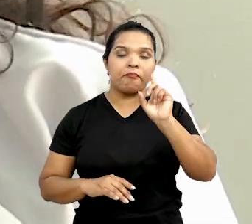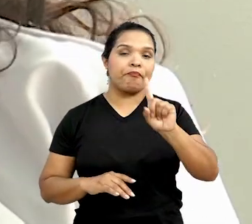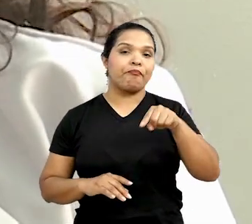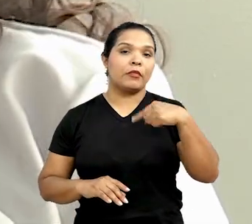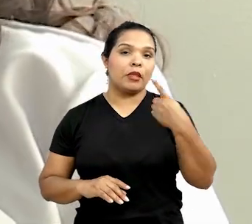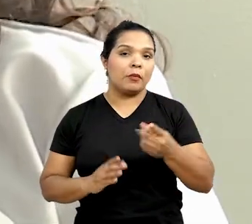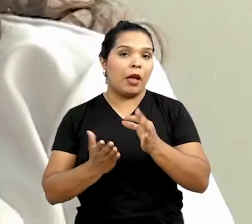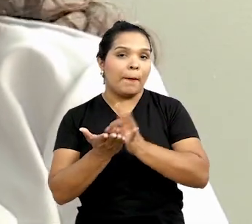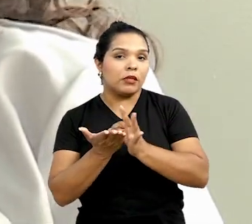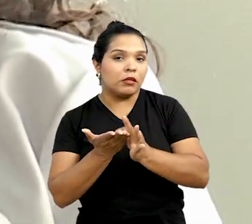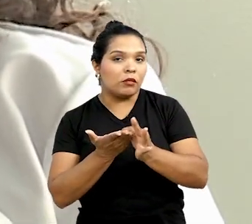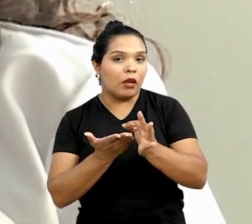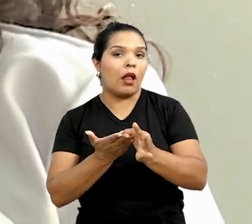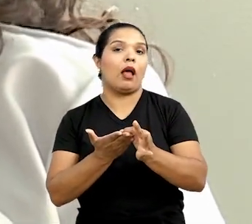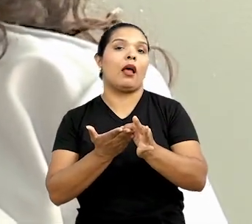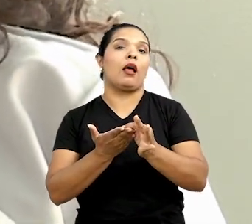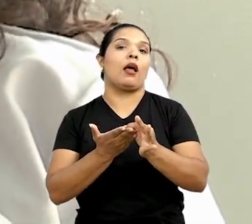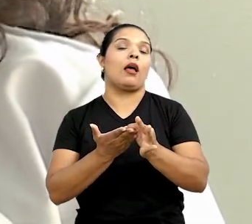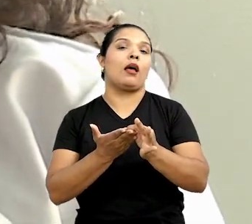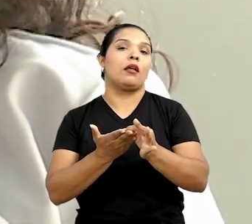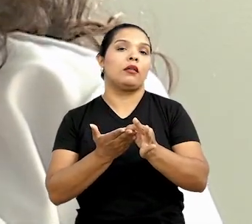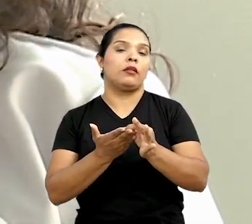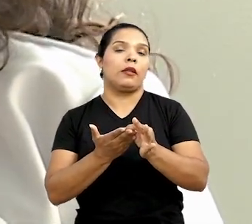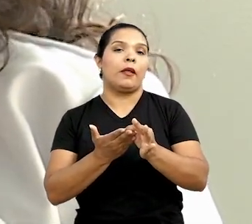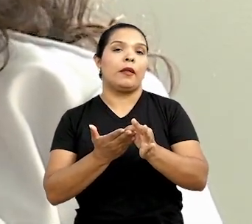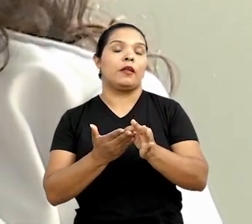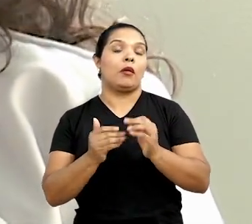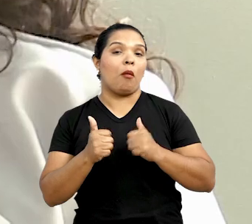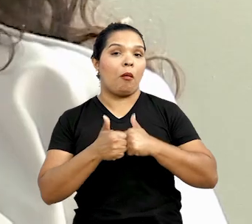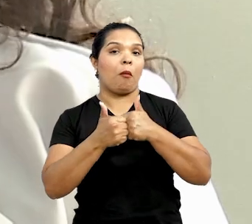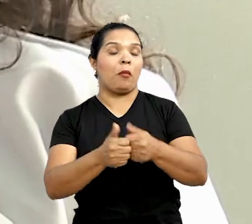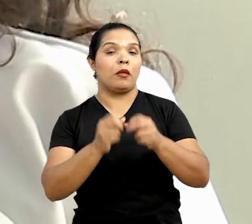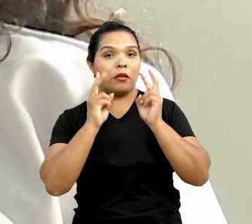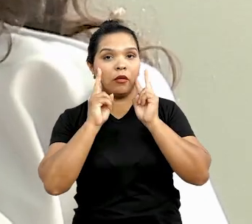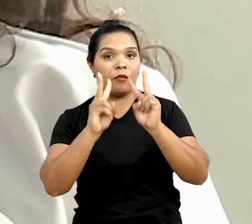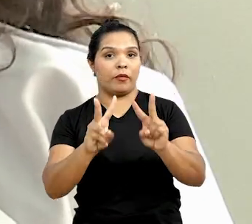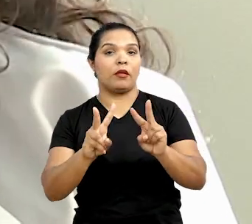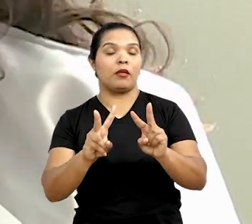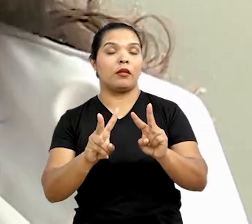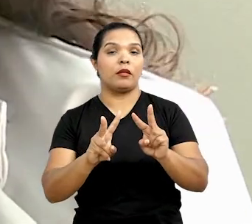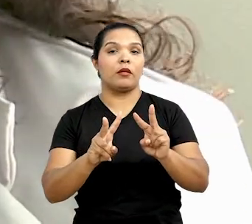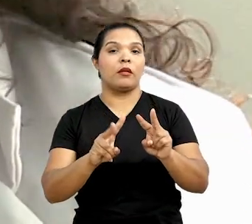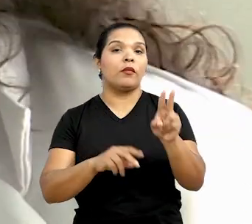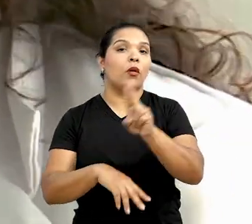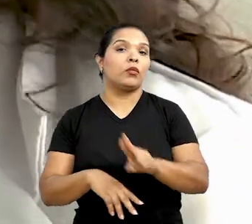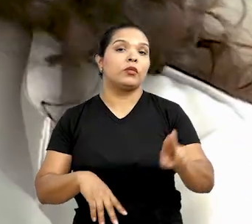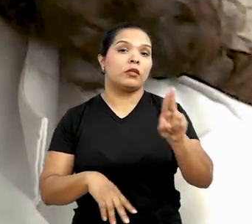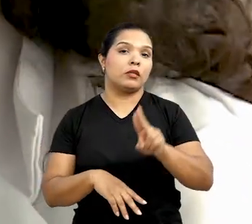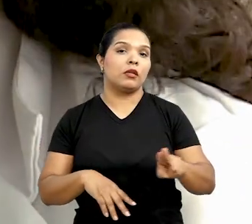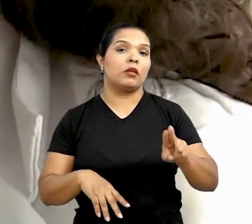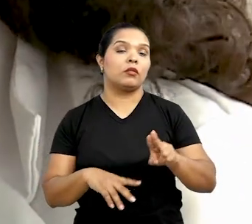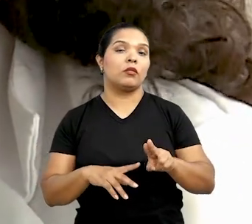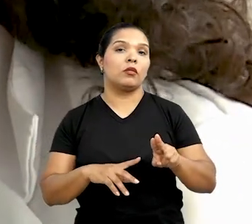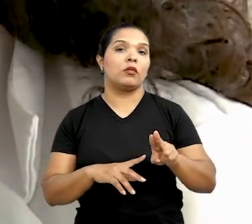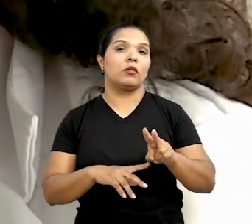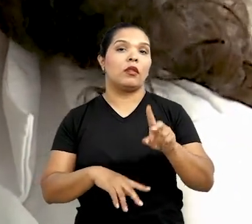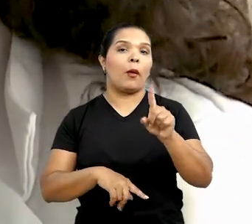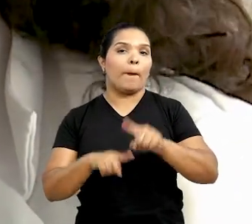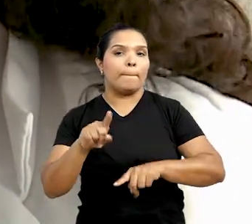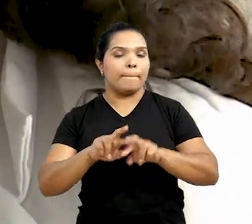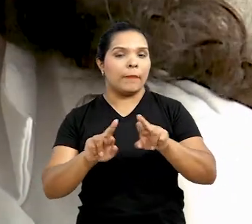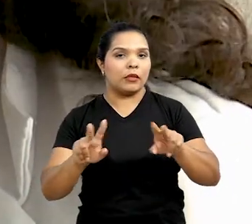a parte celular e a parte molecular, que foi o que eu tive mais de perto, né, acompanhei mais de perto, a gente fez utilizando esse equipamento aqui, né,